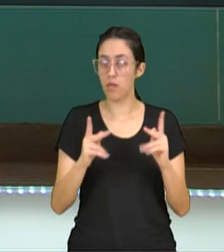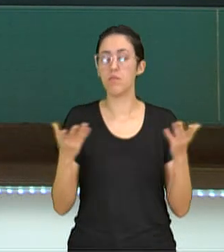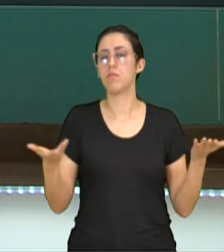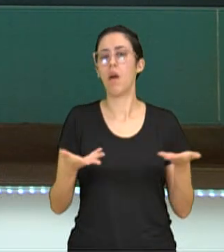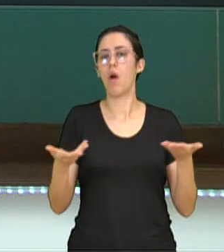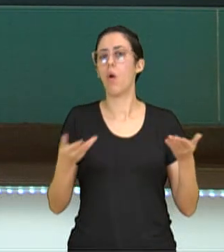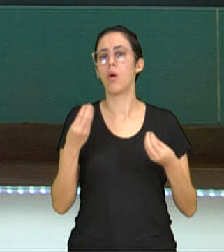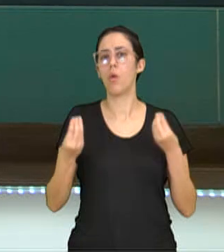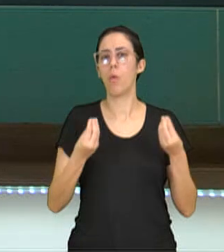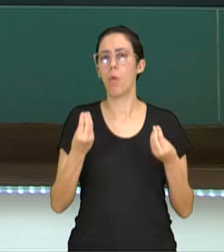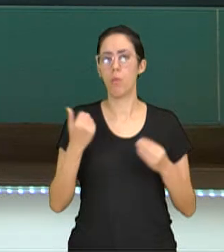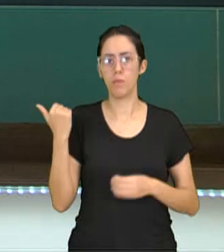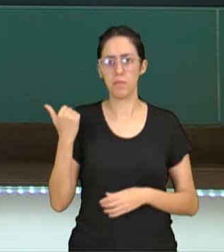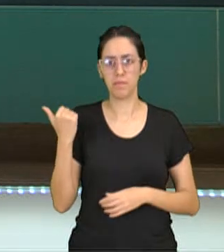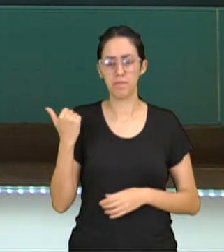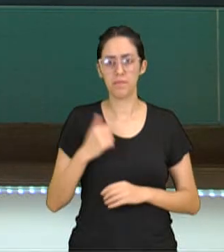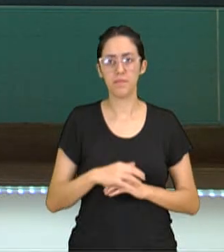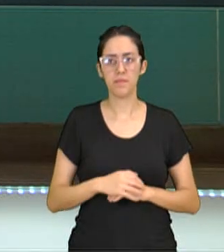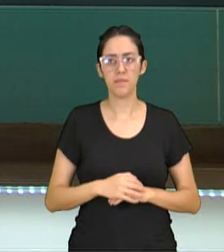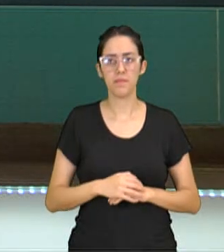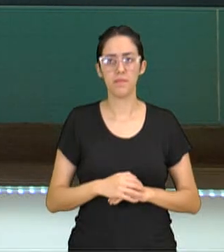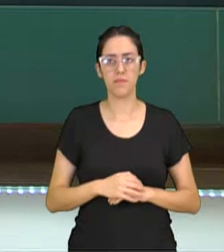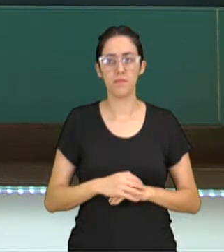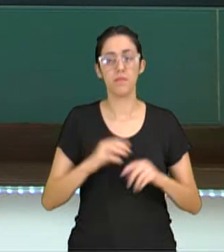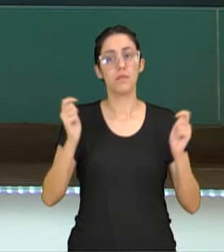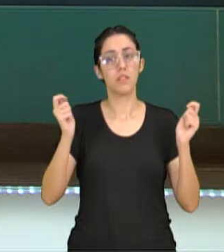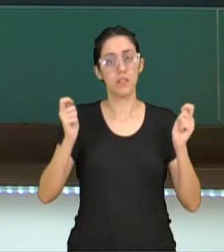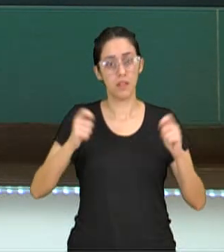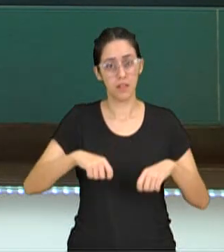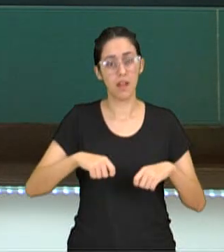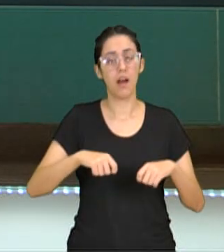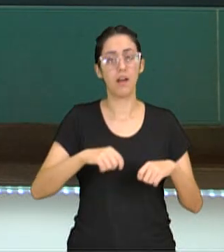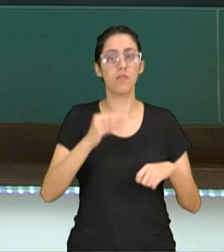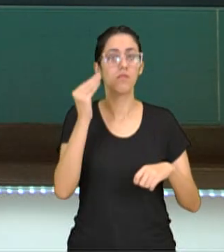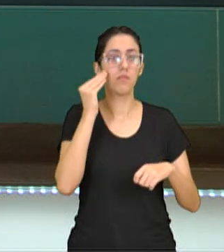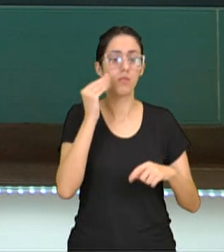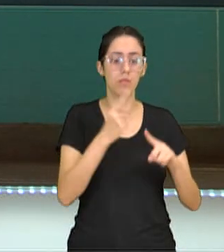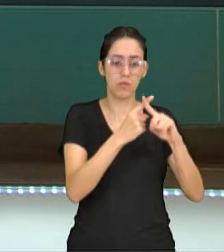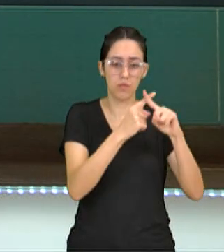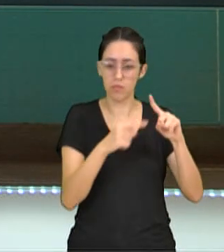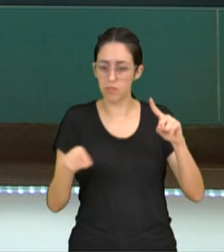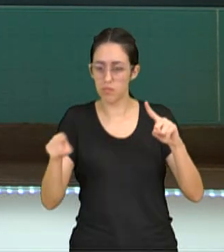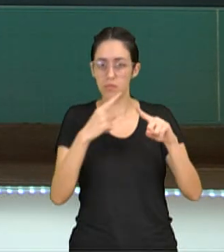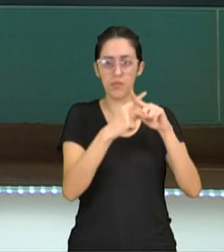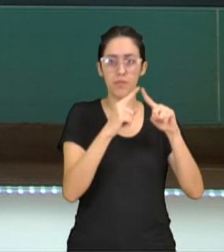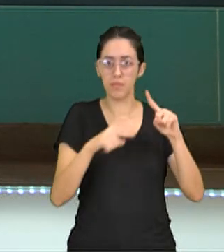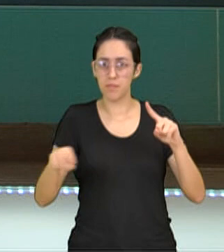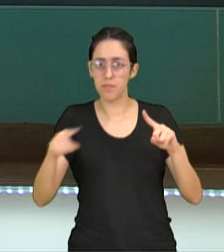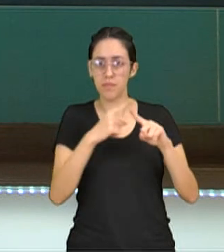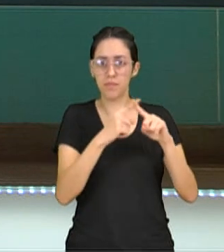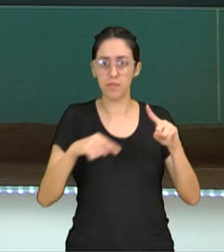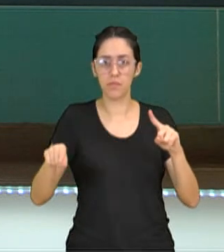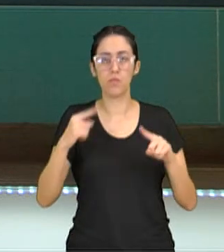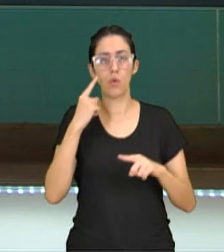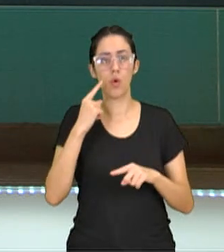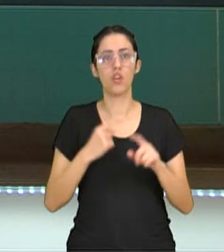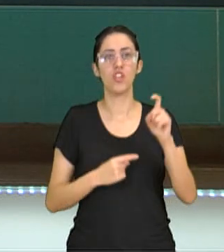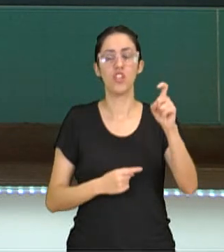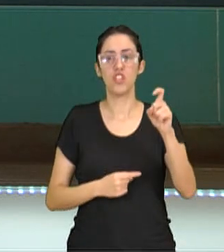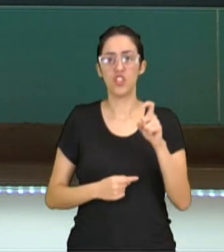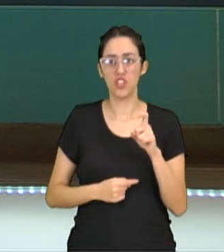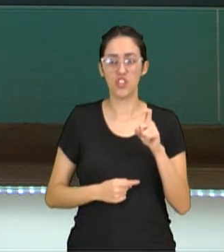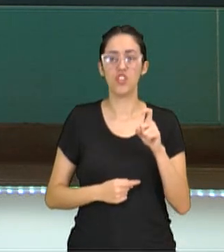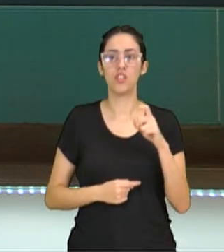como é que vamos fazer aqui, ó? Podemos aplicar a distributiva para arrumar esse negócio, tá? Então, ó, x ao quadrado, x vezes x,